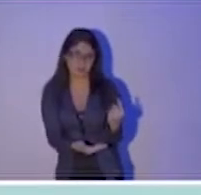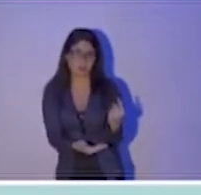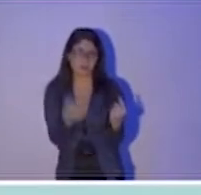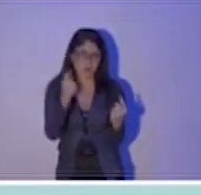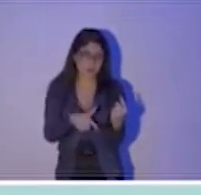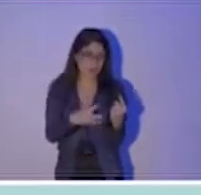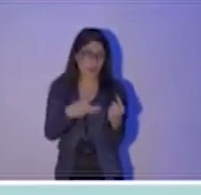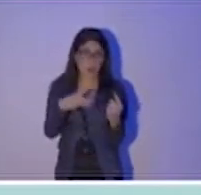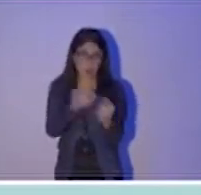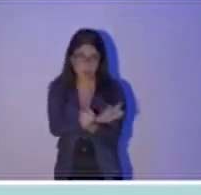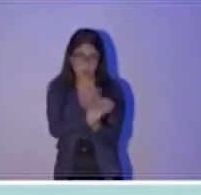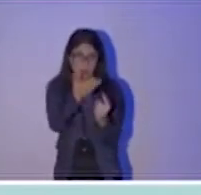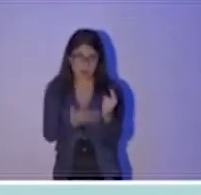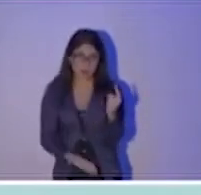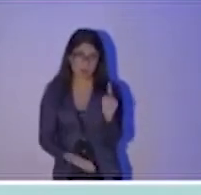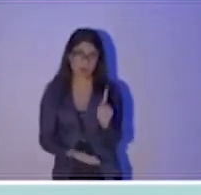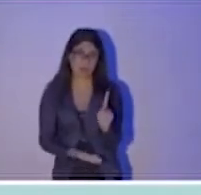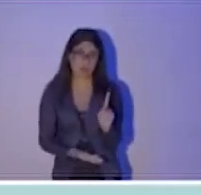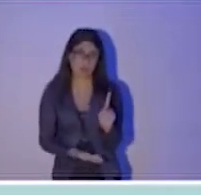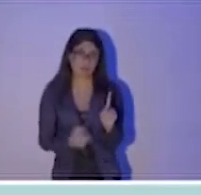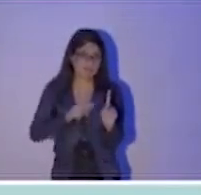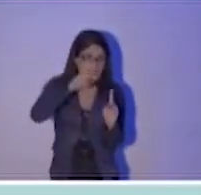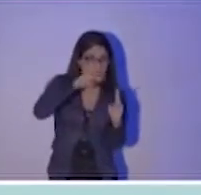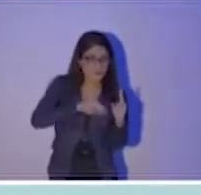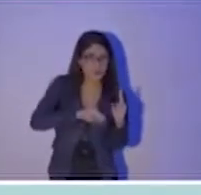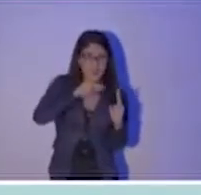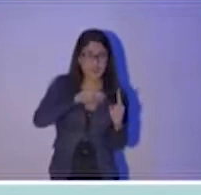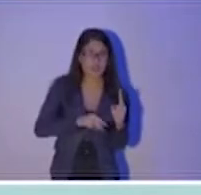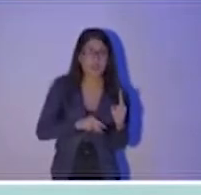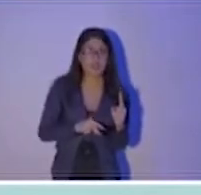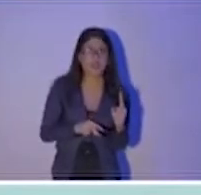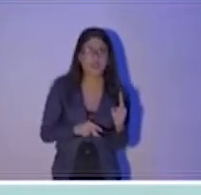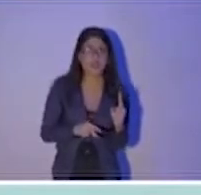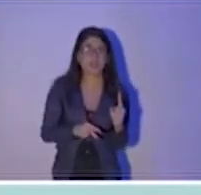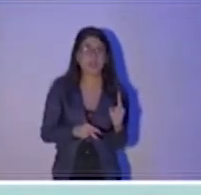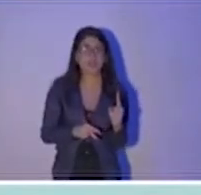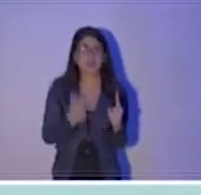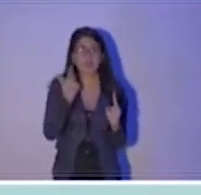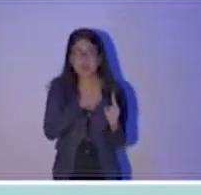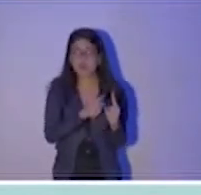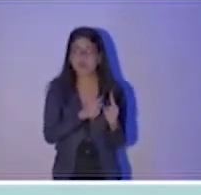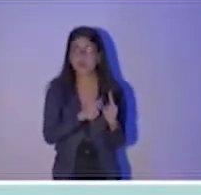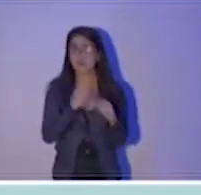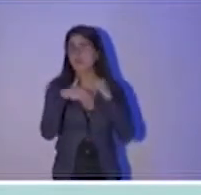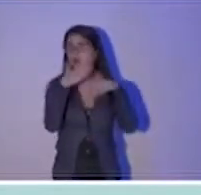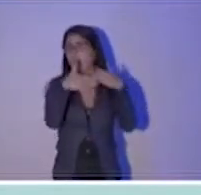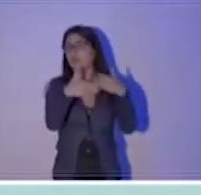um todo, ser olhado na sua integralidade, para ter o desenvolvimento integral